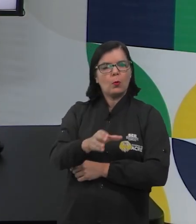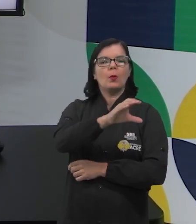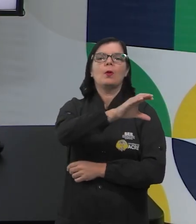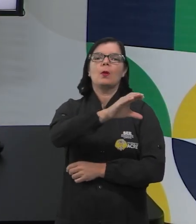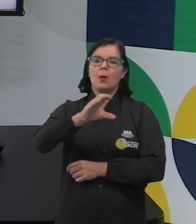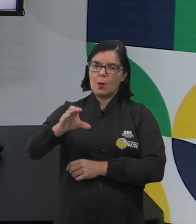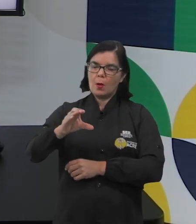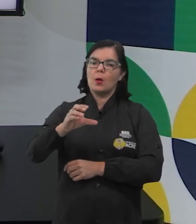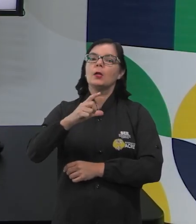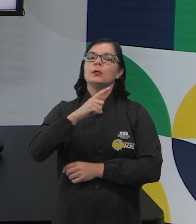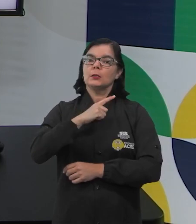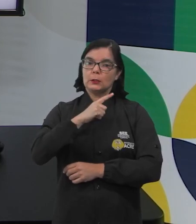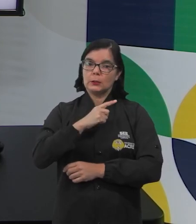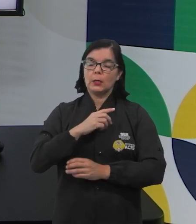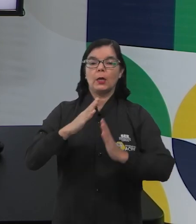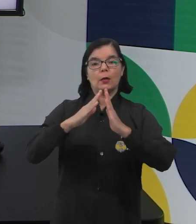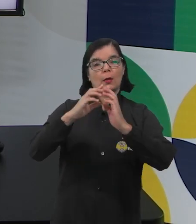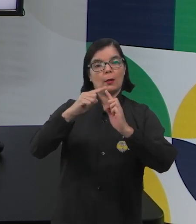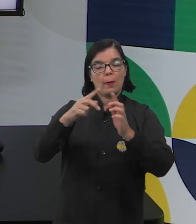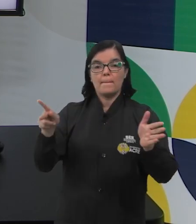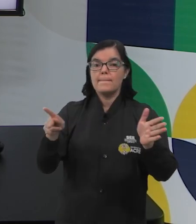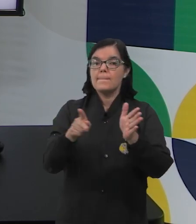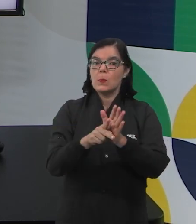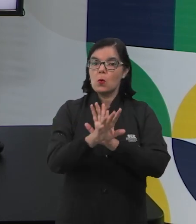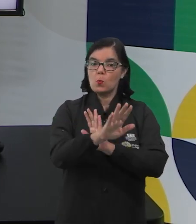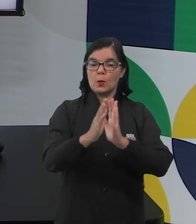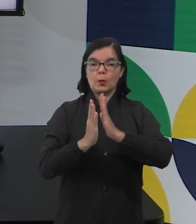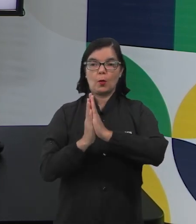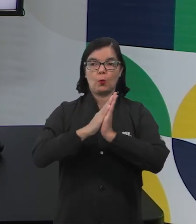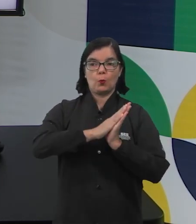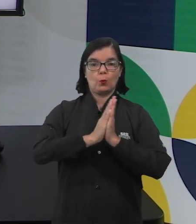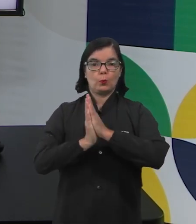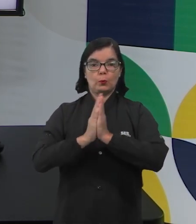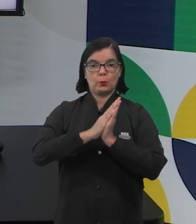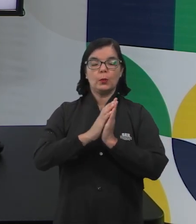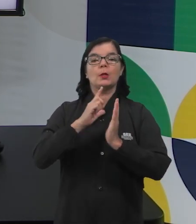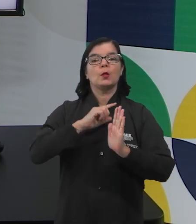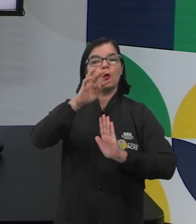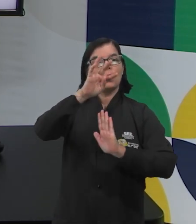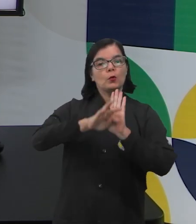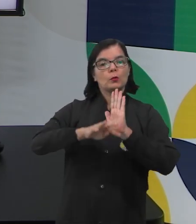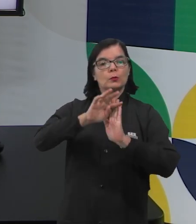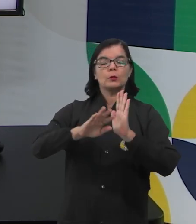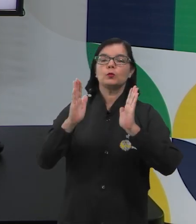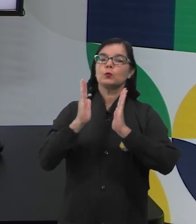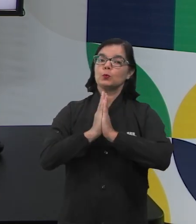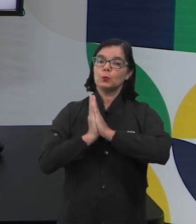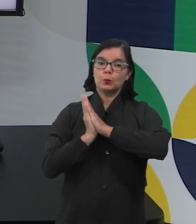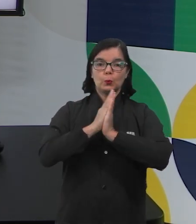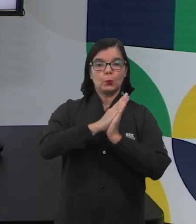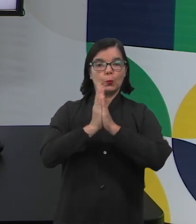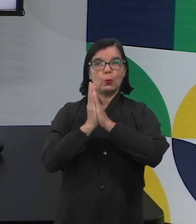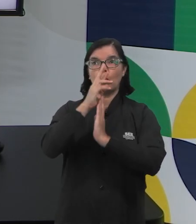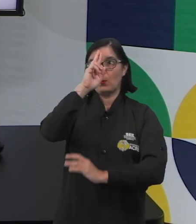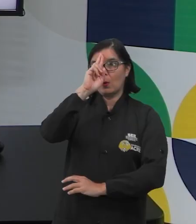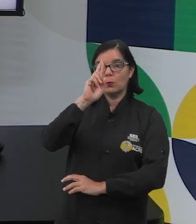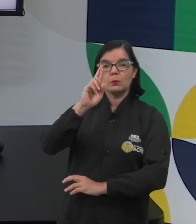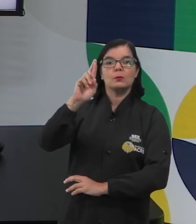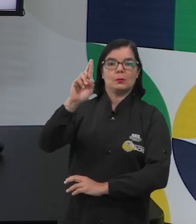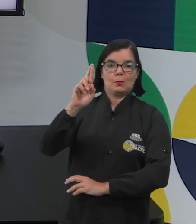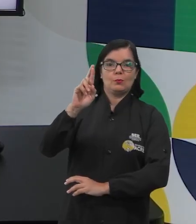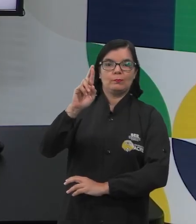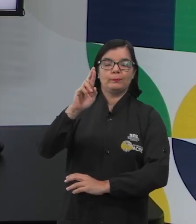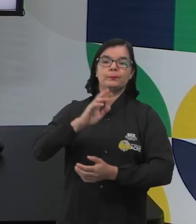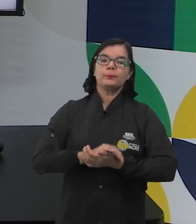igreja existe um gênero próprio da igreja católica, né? Que é a ladainha, é quando um texto ele faz súplicas a Deus, né? Uma entidade